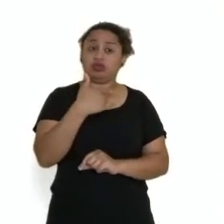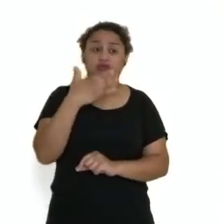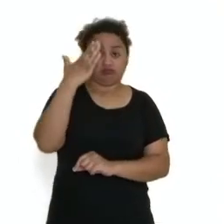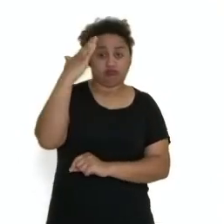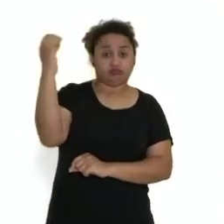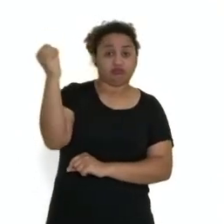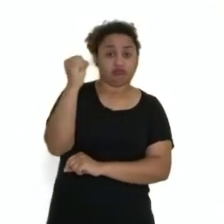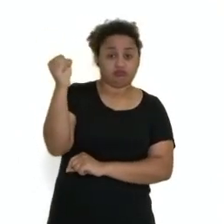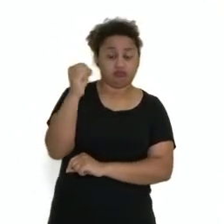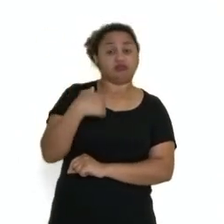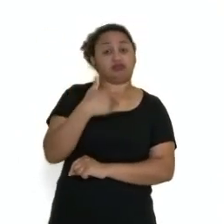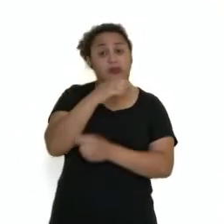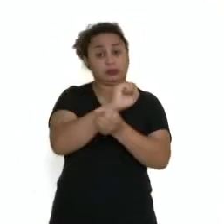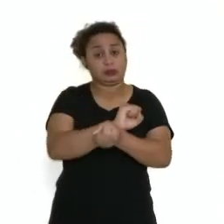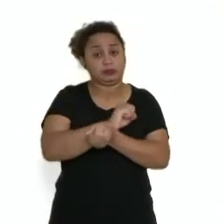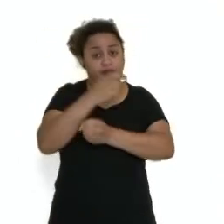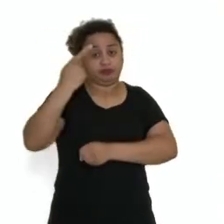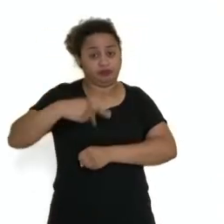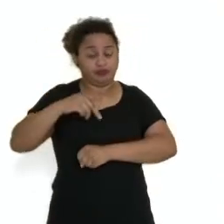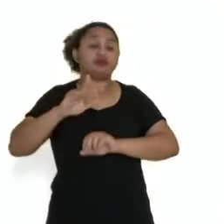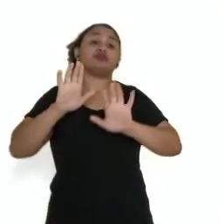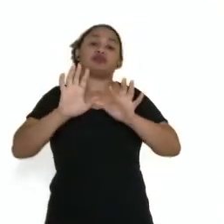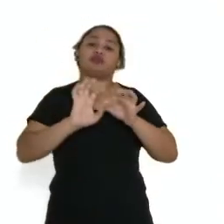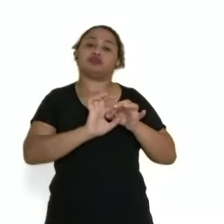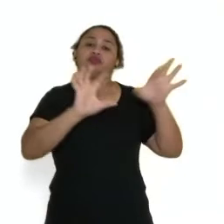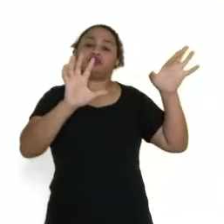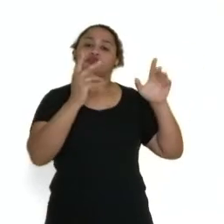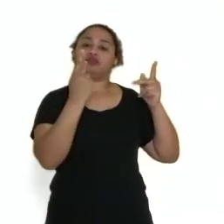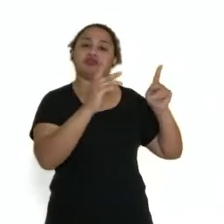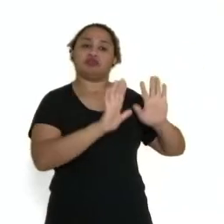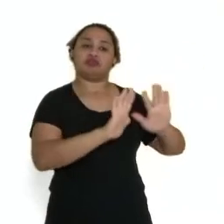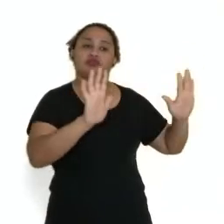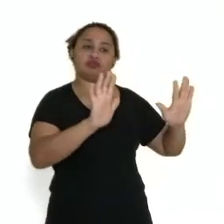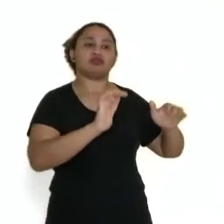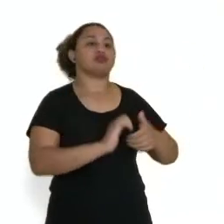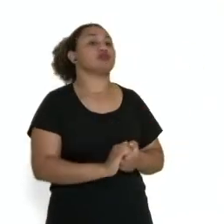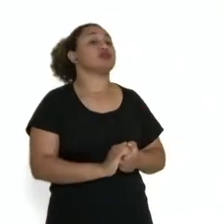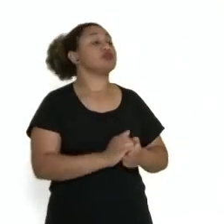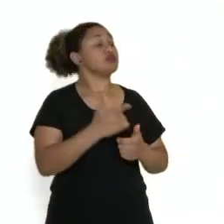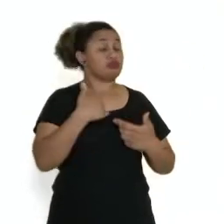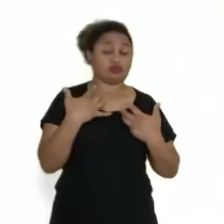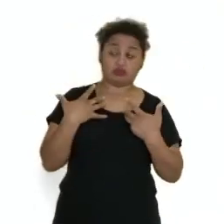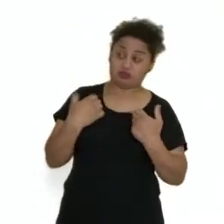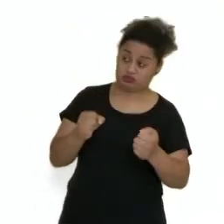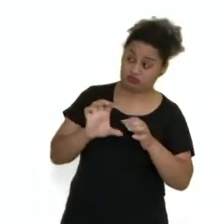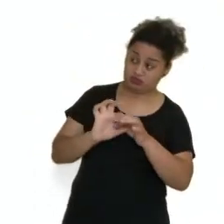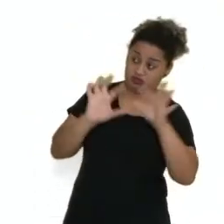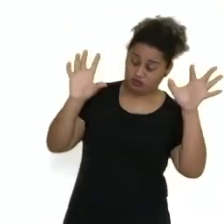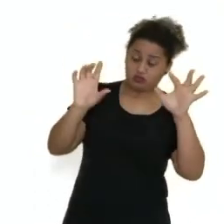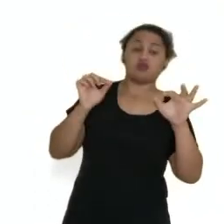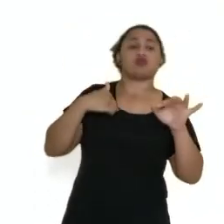sábio como escravo, deu-lhe a liberdade. Êxopo aceitou a libertação e